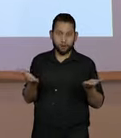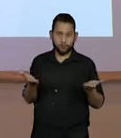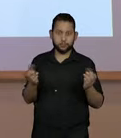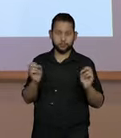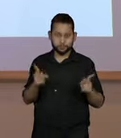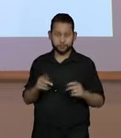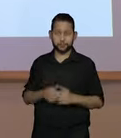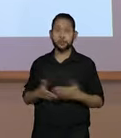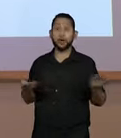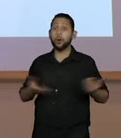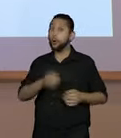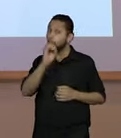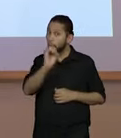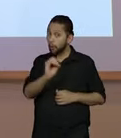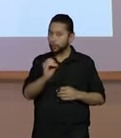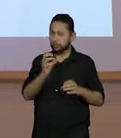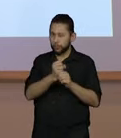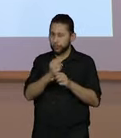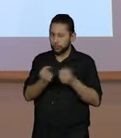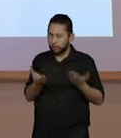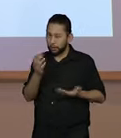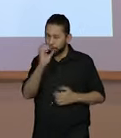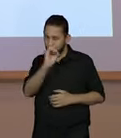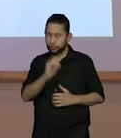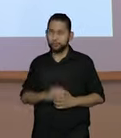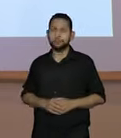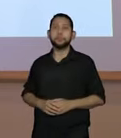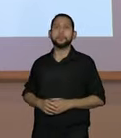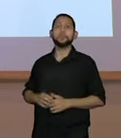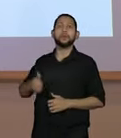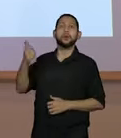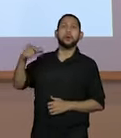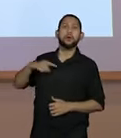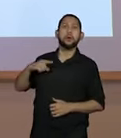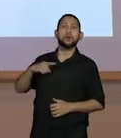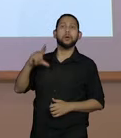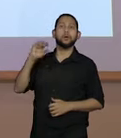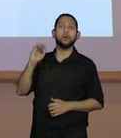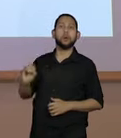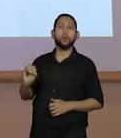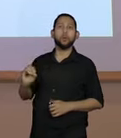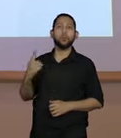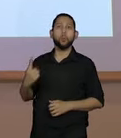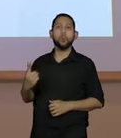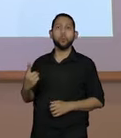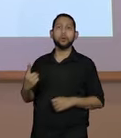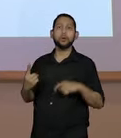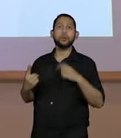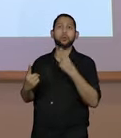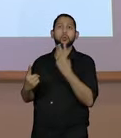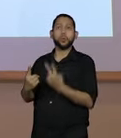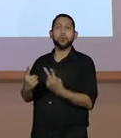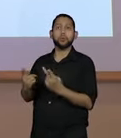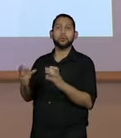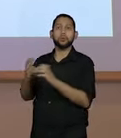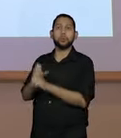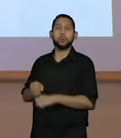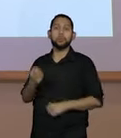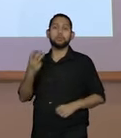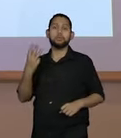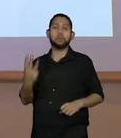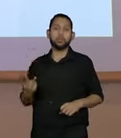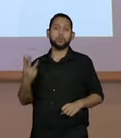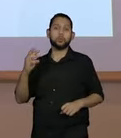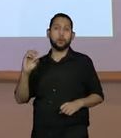Vamos balancear o oxigênio agora? Como que fica? Oxigênio, 1 aqui com 2 aqui. Antes da